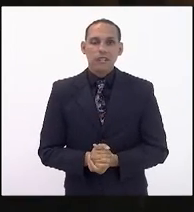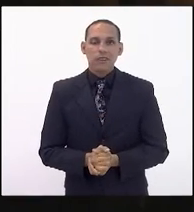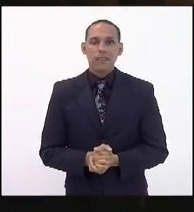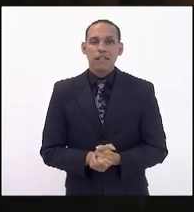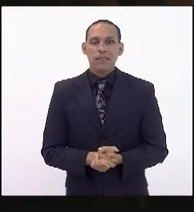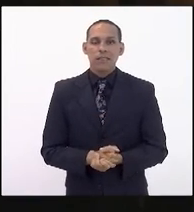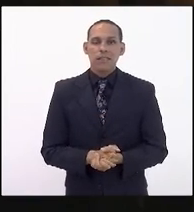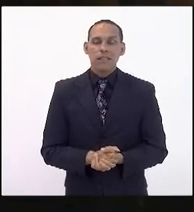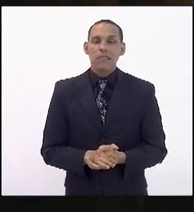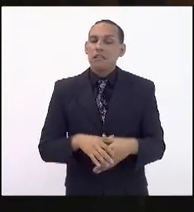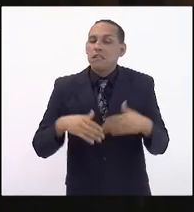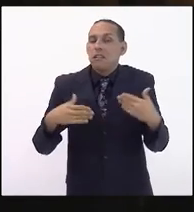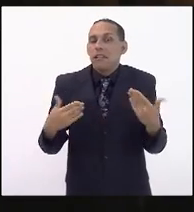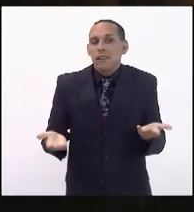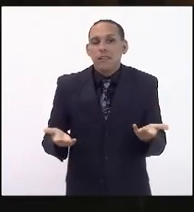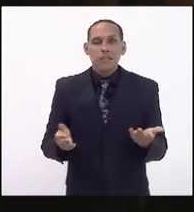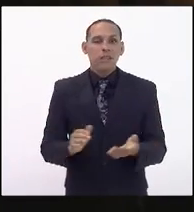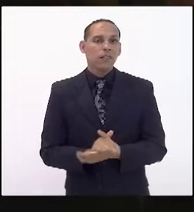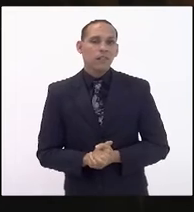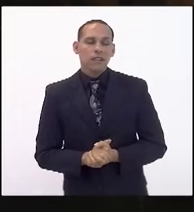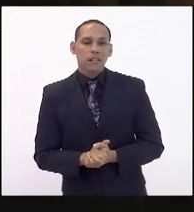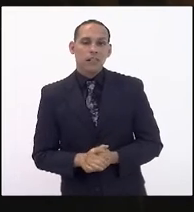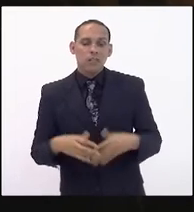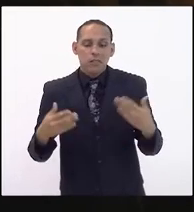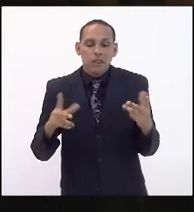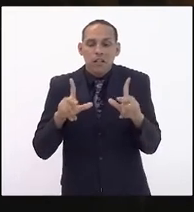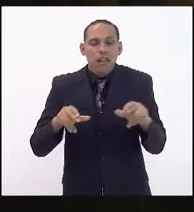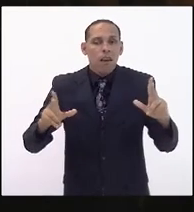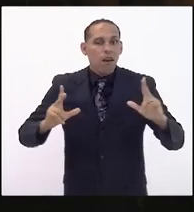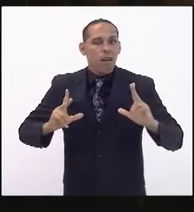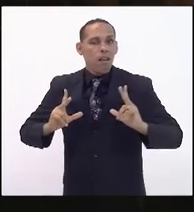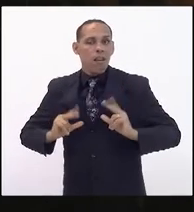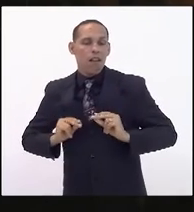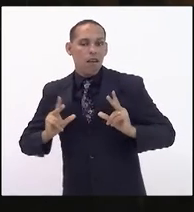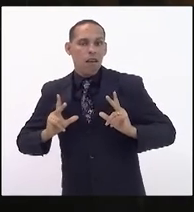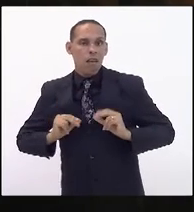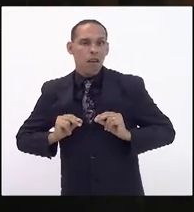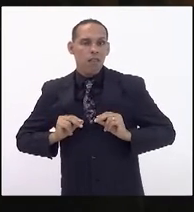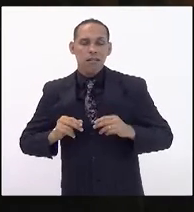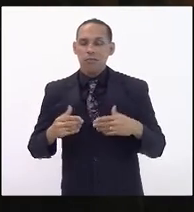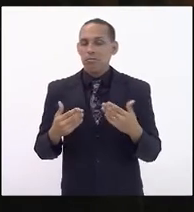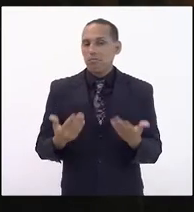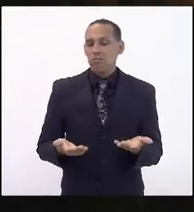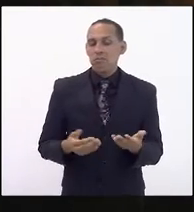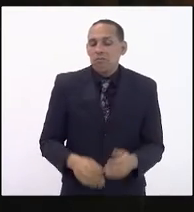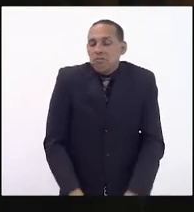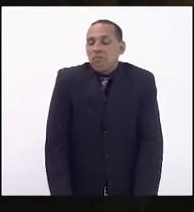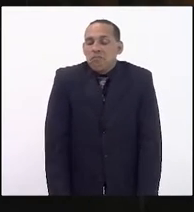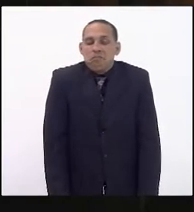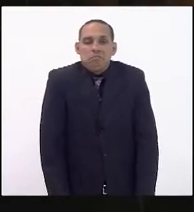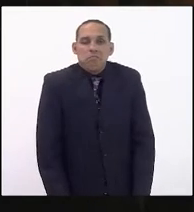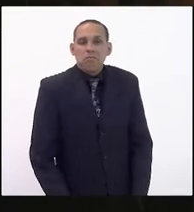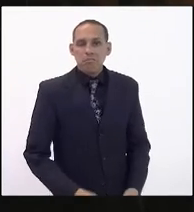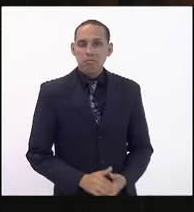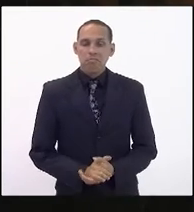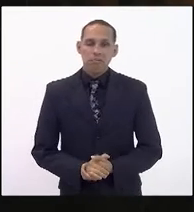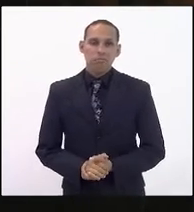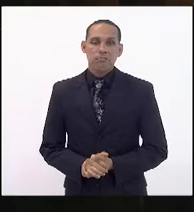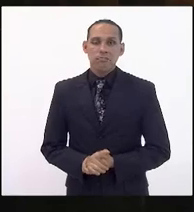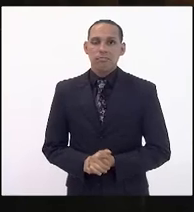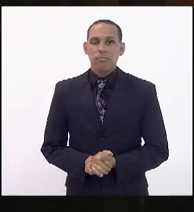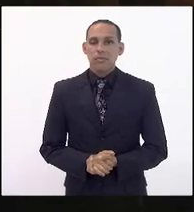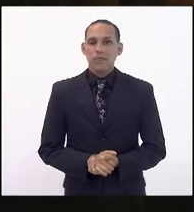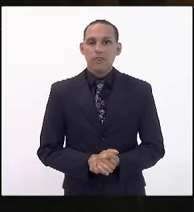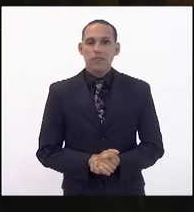condescendência e passividade o e quero trazer isso exatamente